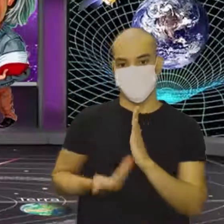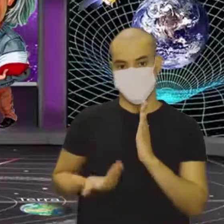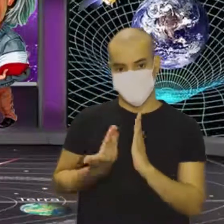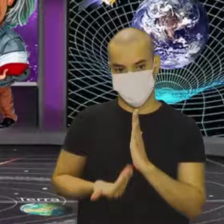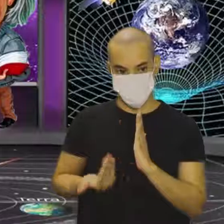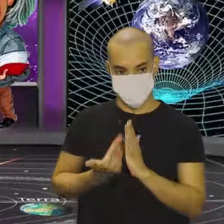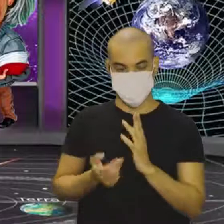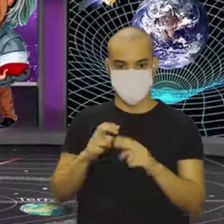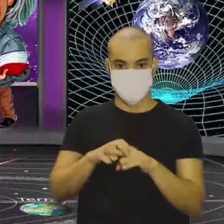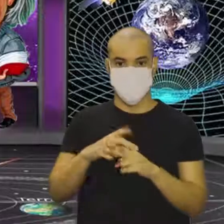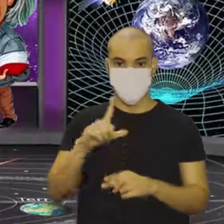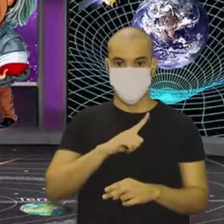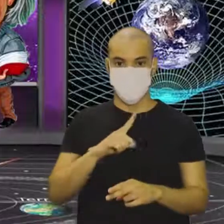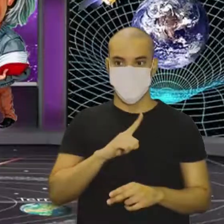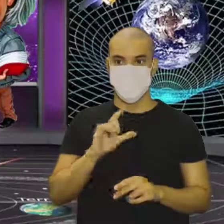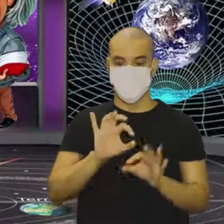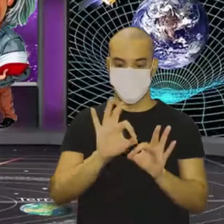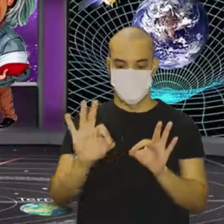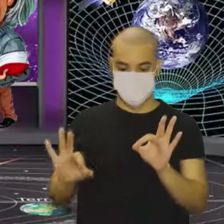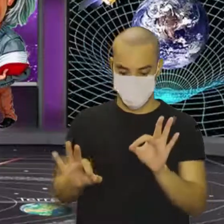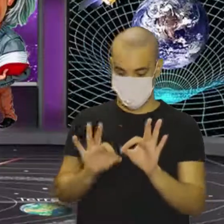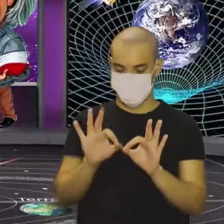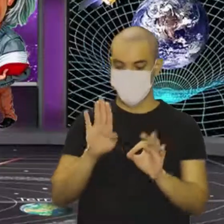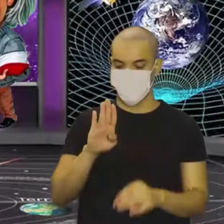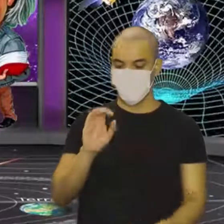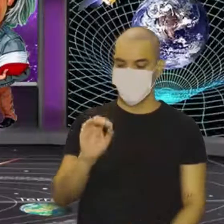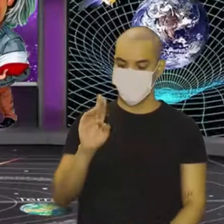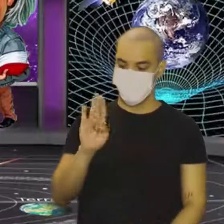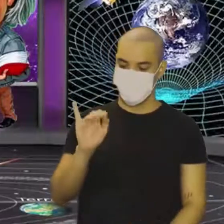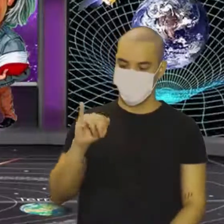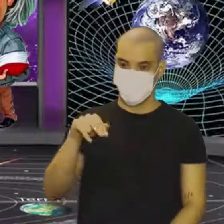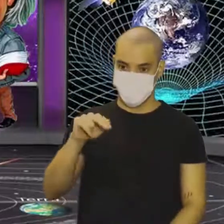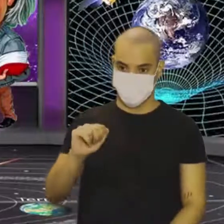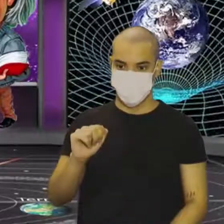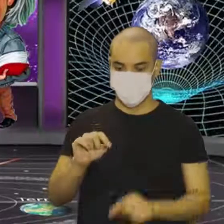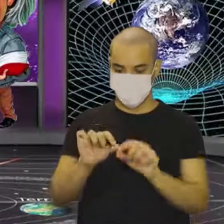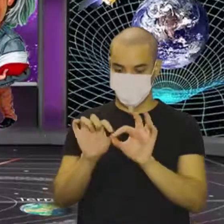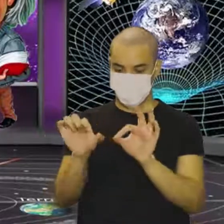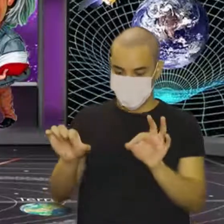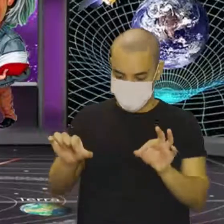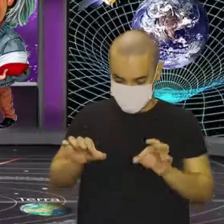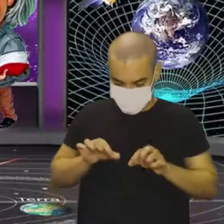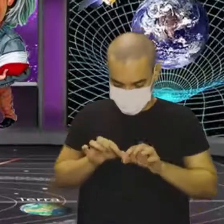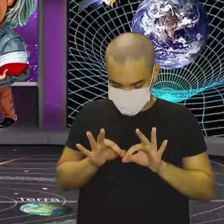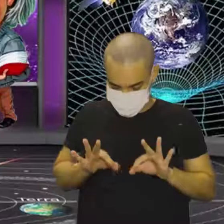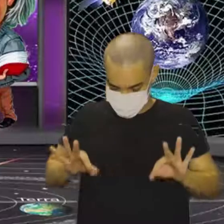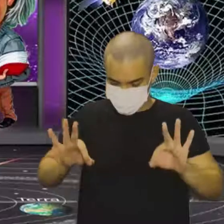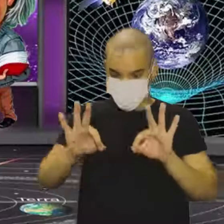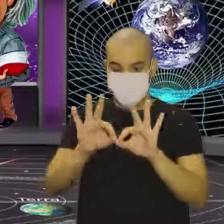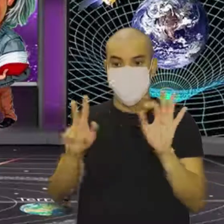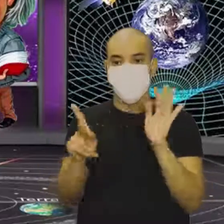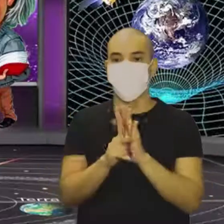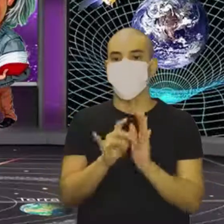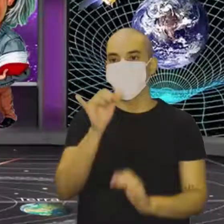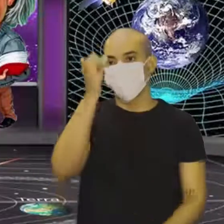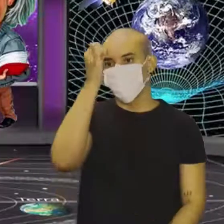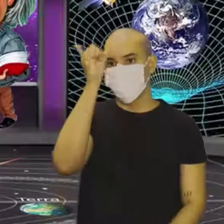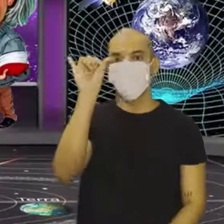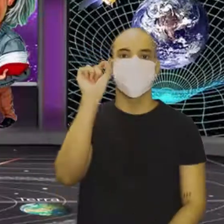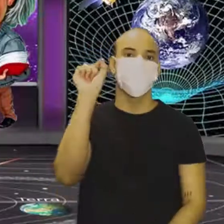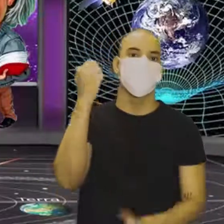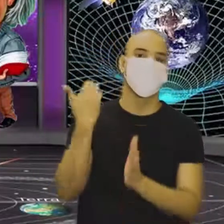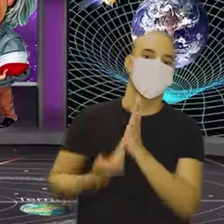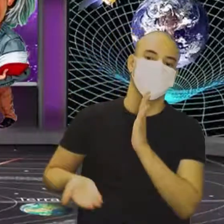campo. Aí quando você faz uma bobina, que é algo circular, que é algo fechado, é justamente projetado para que isso não tenha